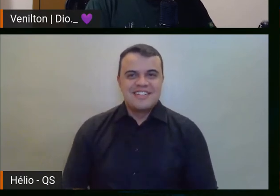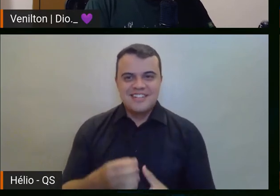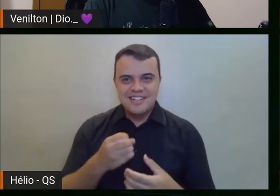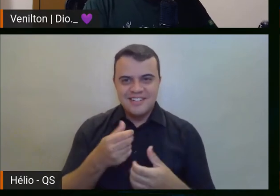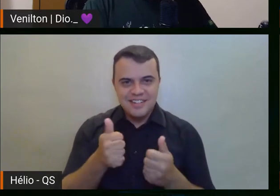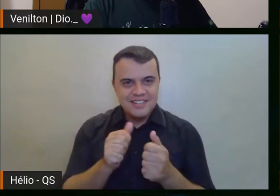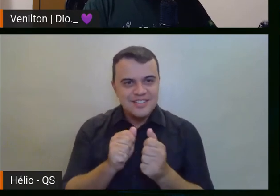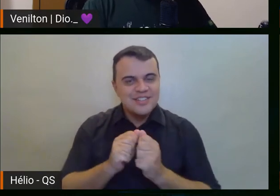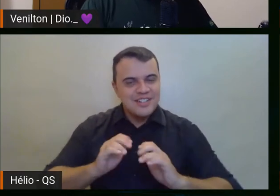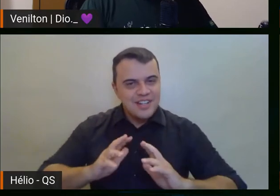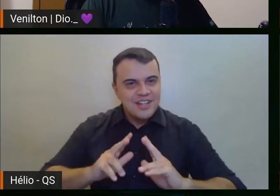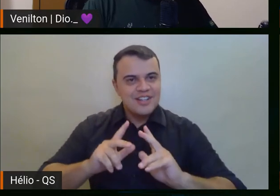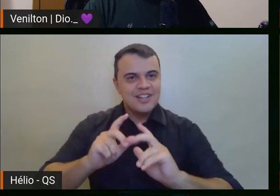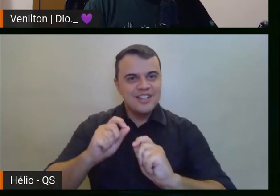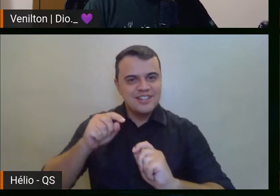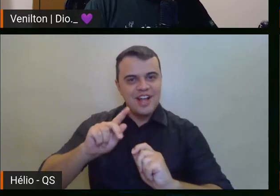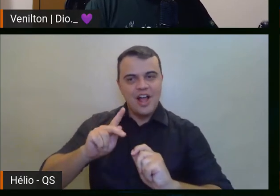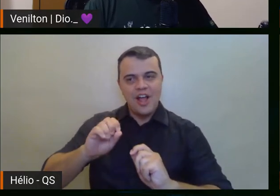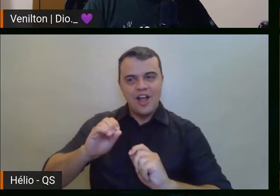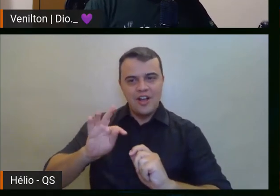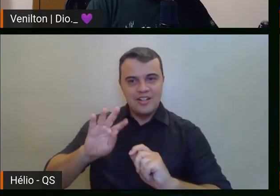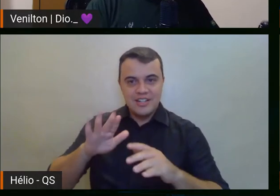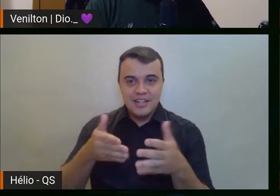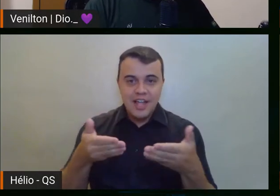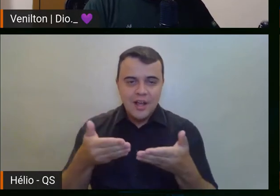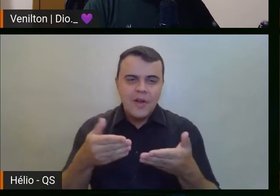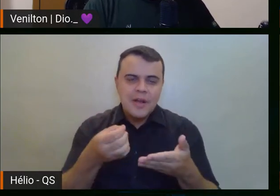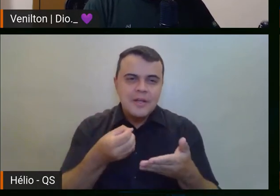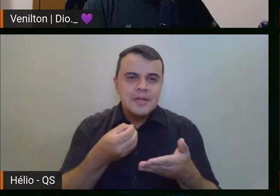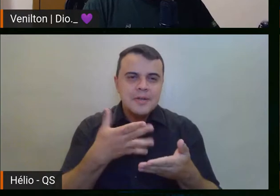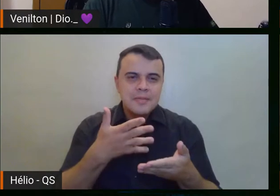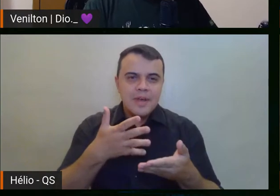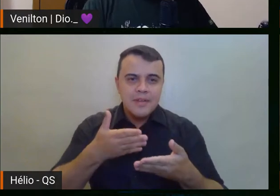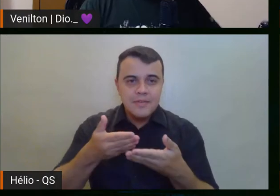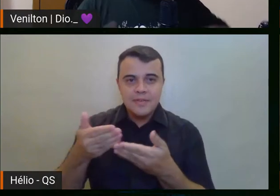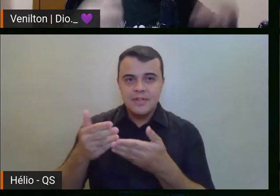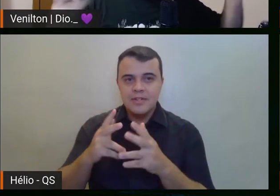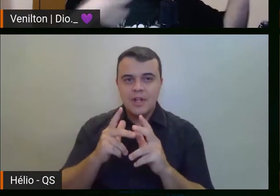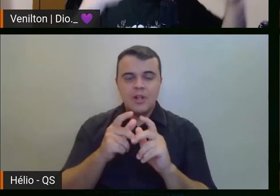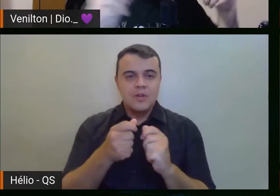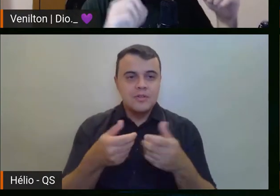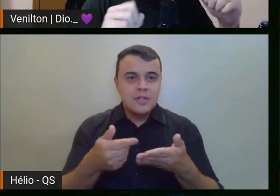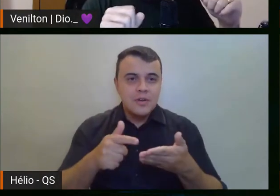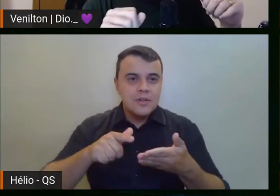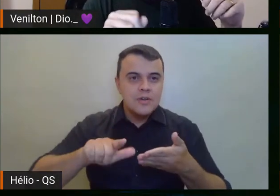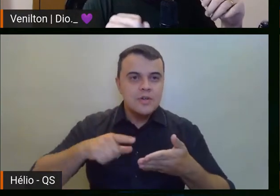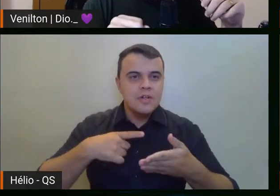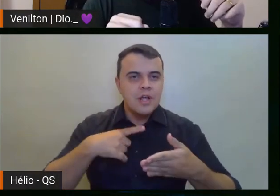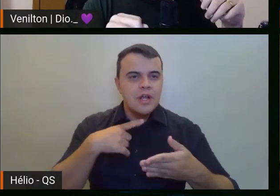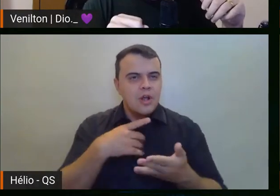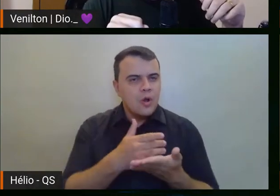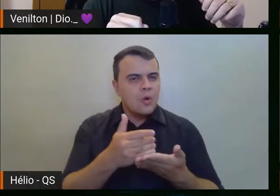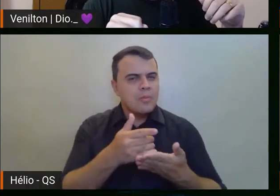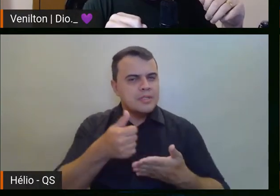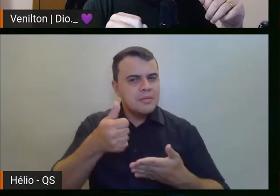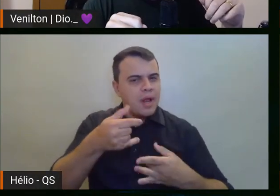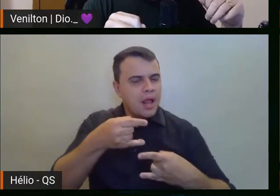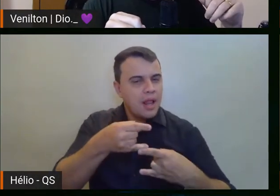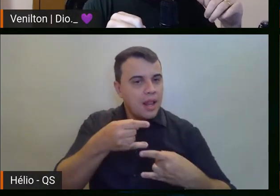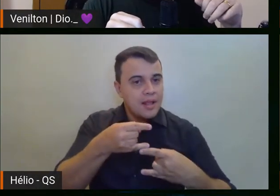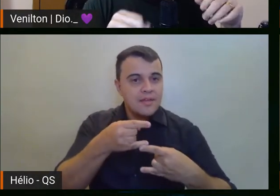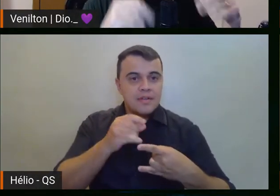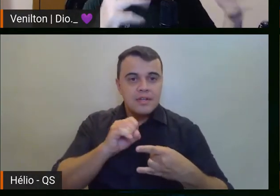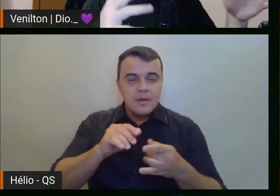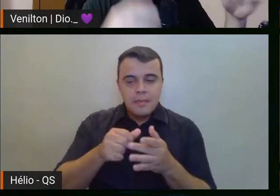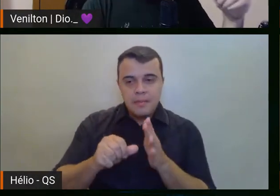somos todos hosts aqui velho galera sejam muito bem-vindos aí bem-vindas né A Mais uma aula inaugural aí hoje a gente vai falar bastante